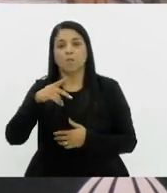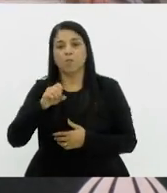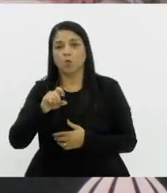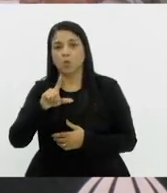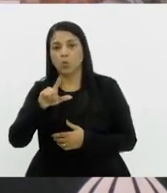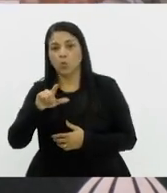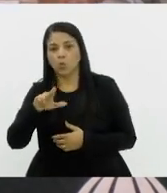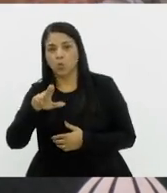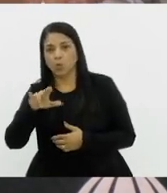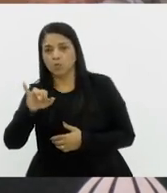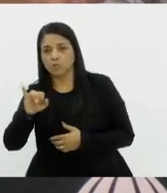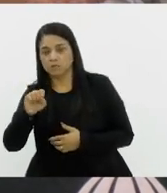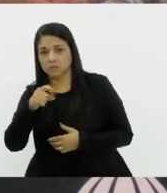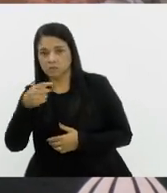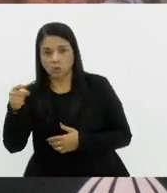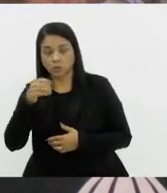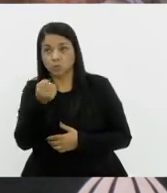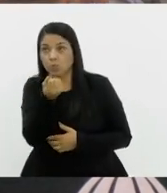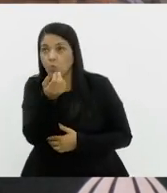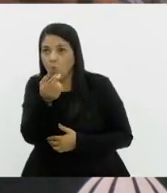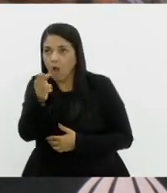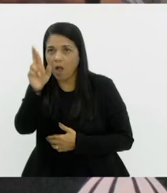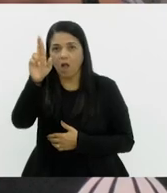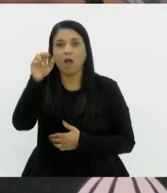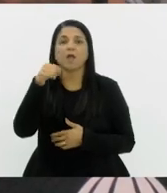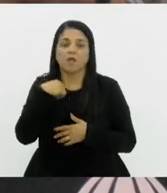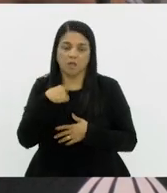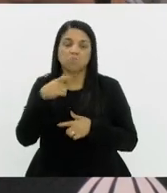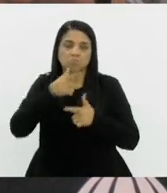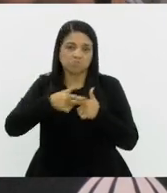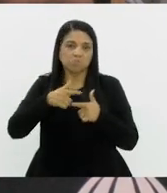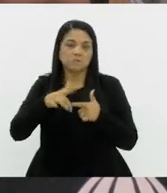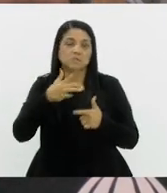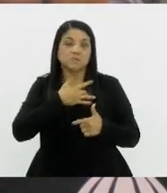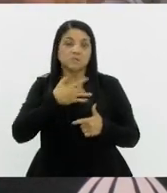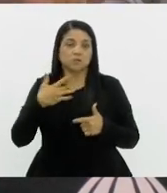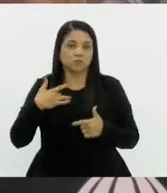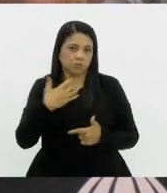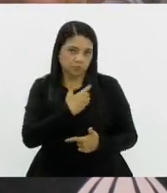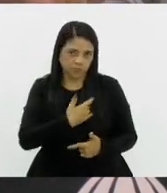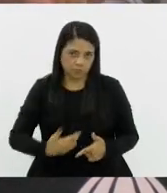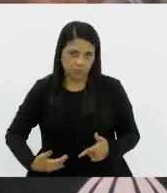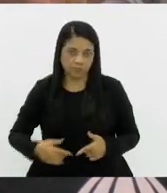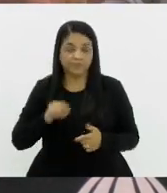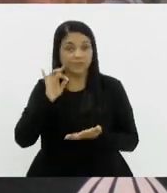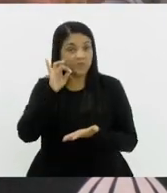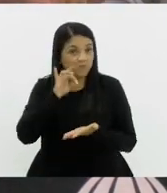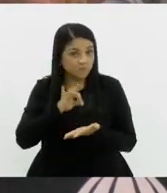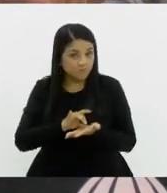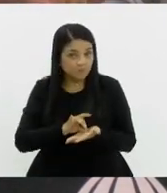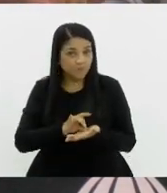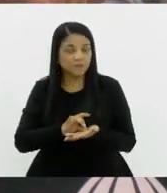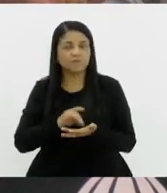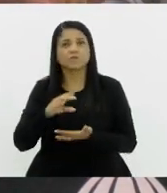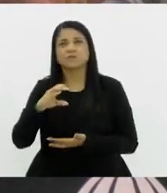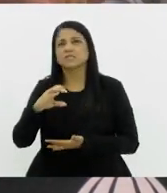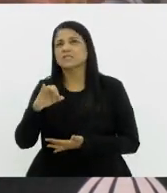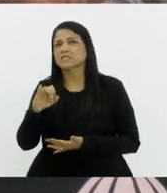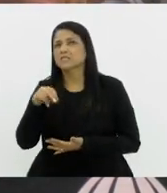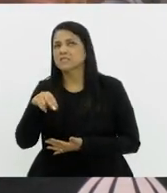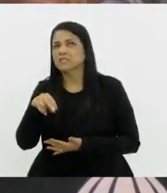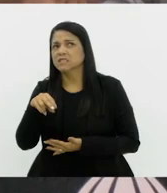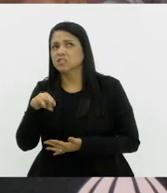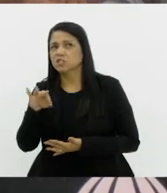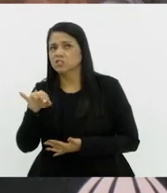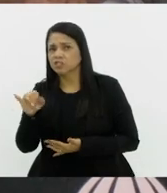realmente sério e é um problema de saúde pública. Por quê? Porque, na verdade, eu acho que foi a Cíntia que falou,